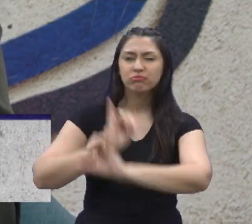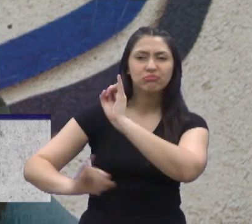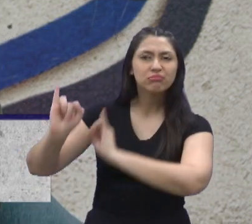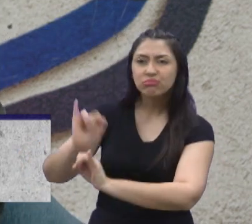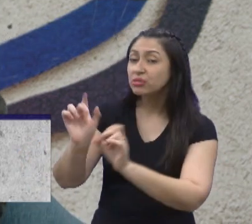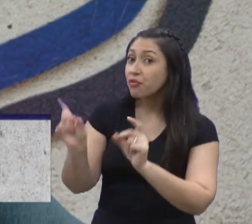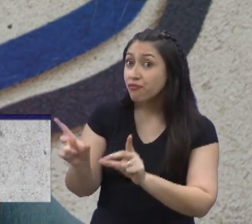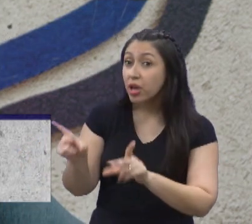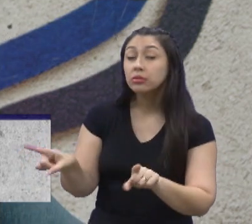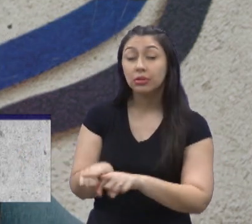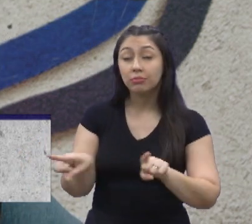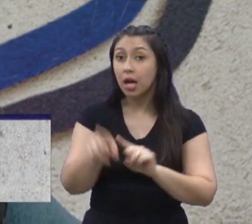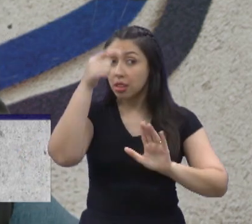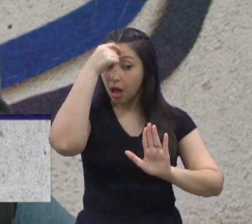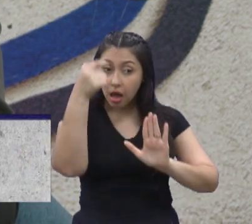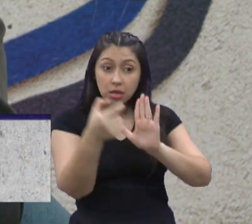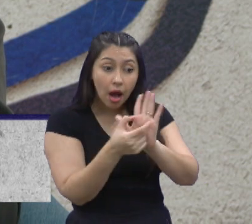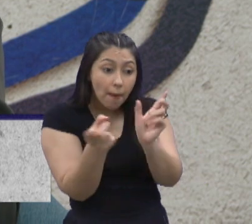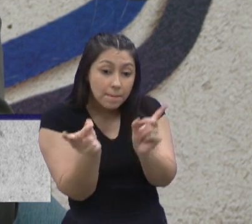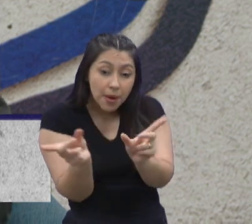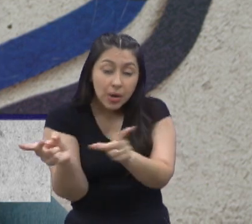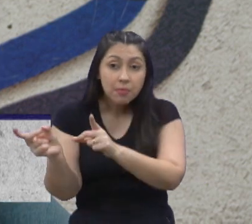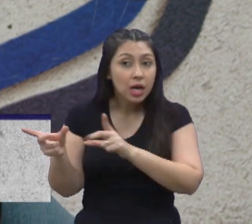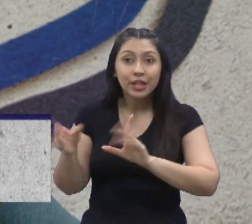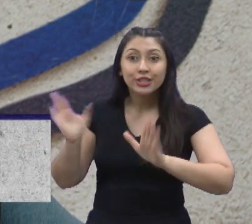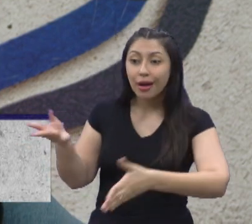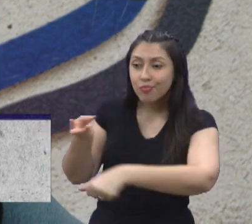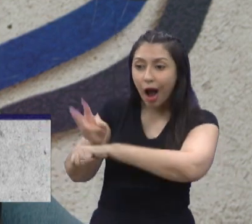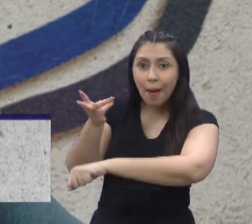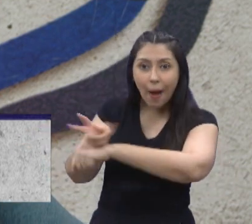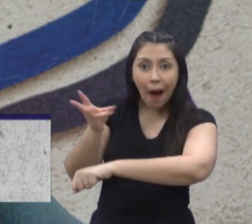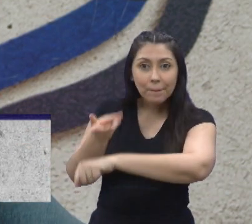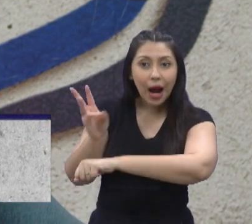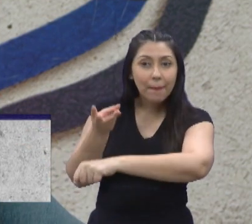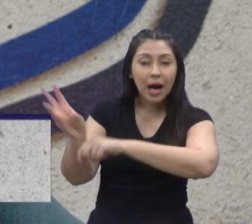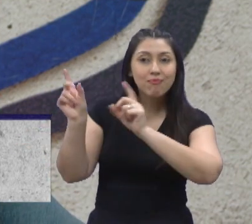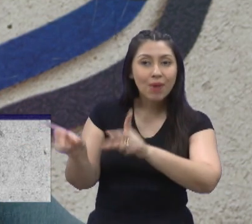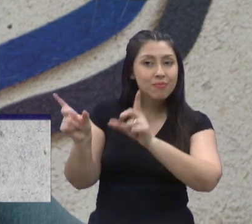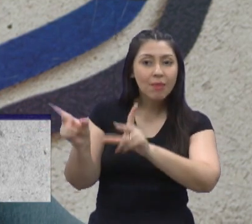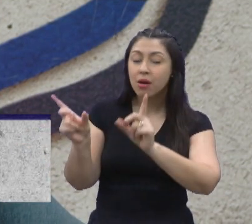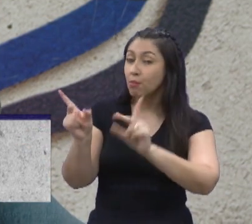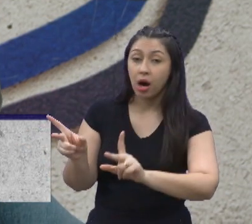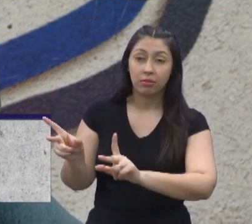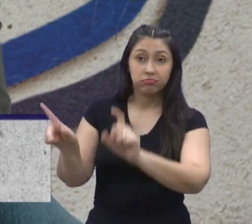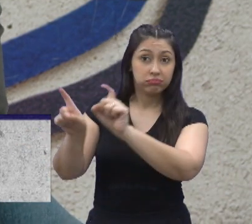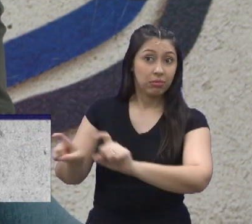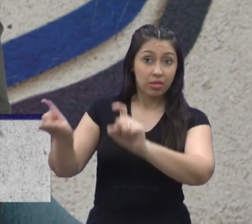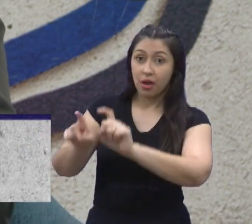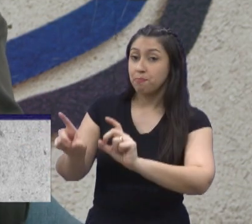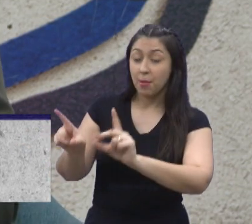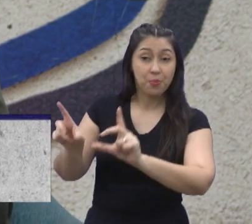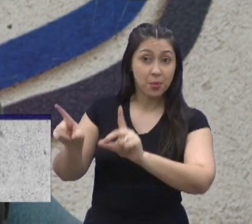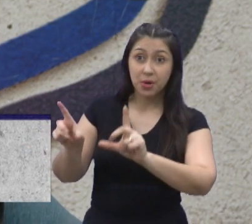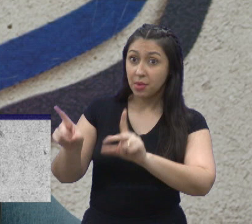IA, muitas vezes vendendo diretamente pelo WhatsApp, já existe tecnologia que vende sozinha pelo WhatsApp. É verdade. Simulando um